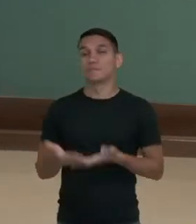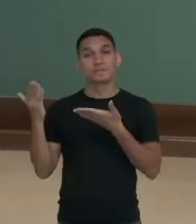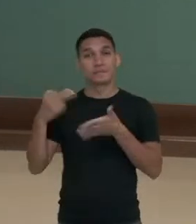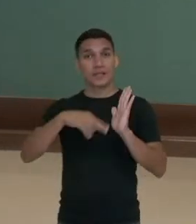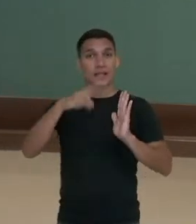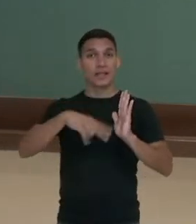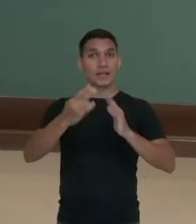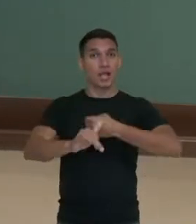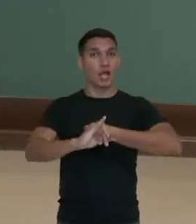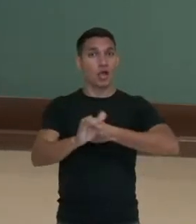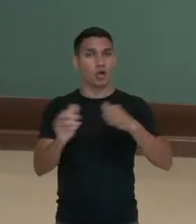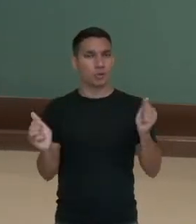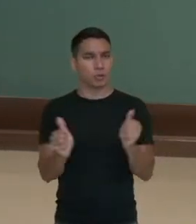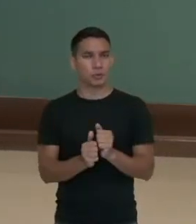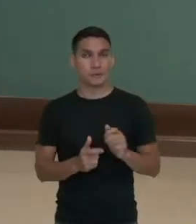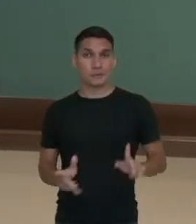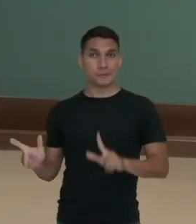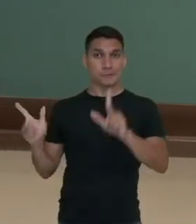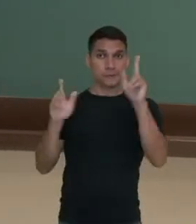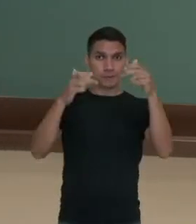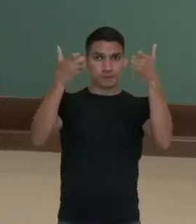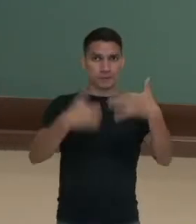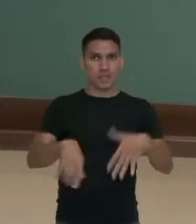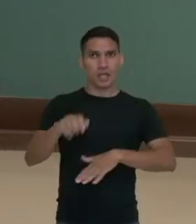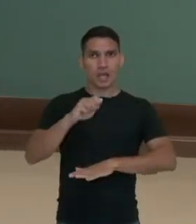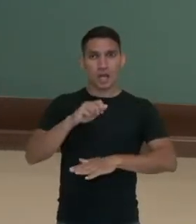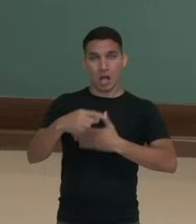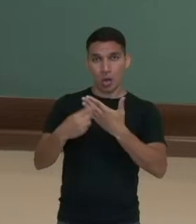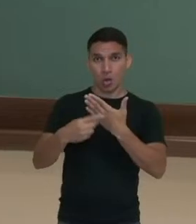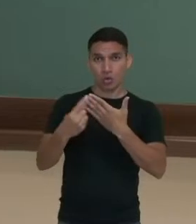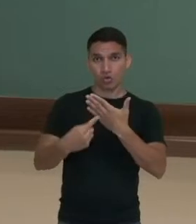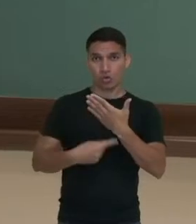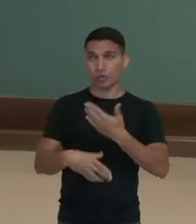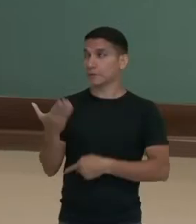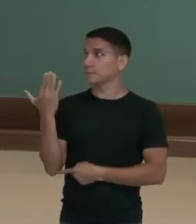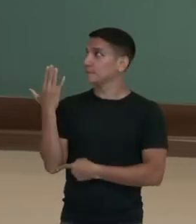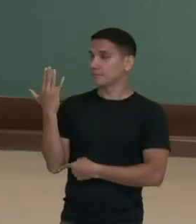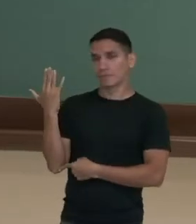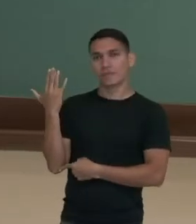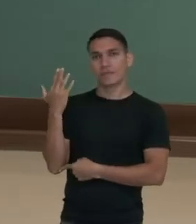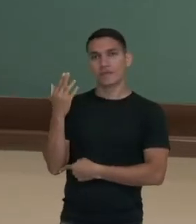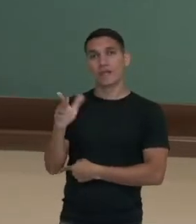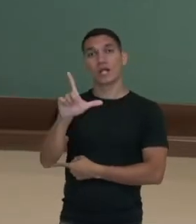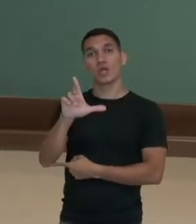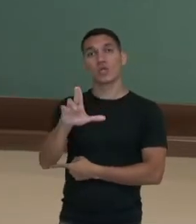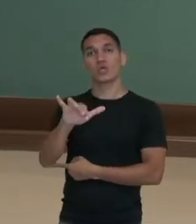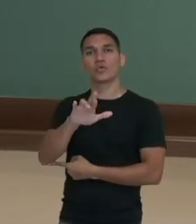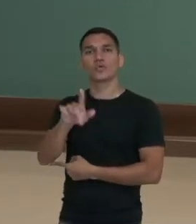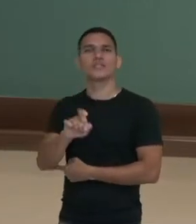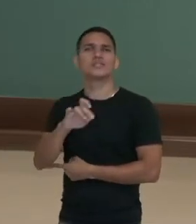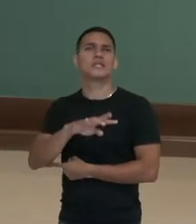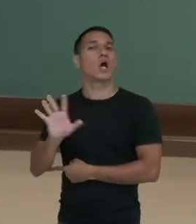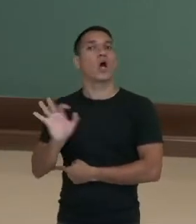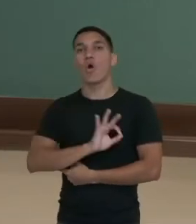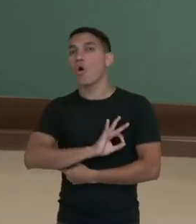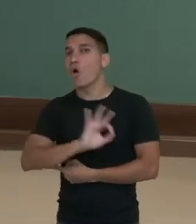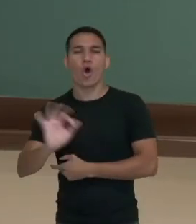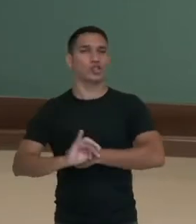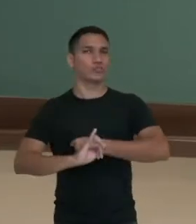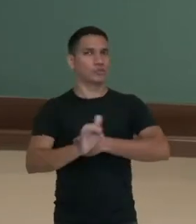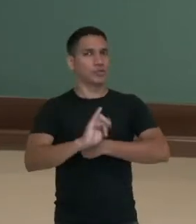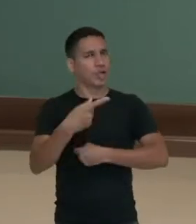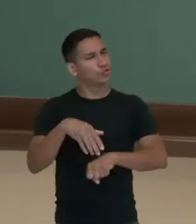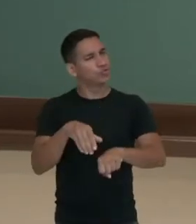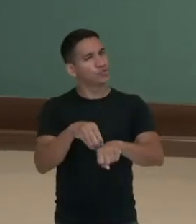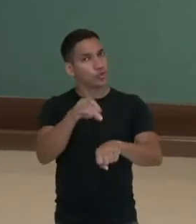Vamos ler então juntos uma crônica. Ela foi escrita por Luiz Fernando Veríssimo, que é um ótimo, um excelente cronista, e eu